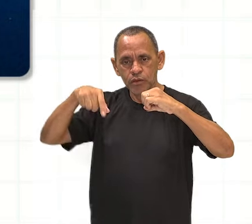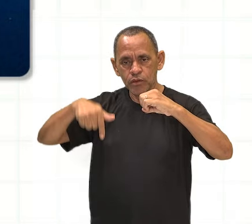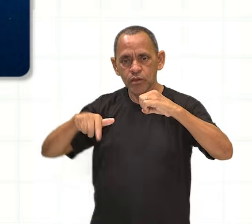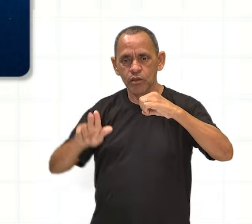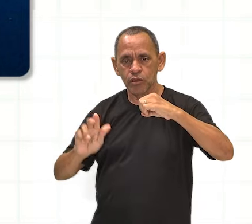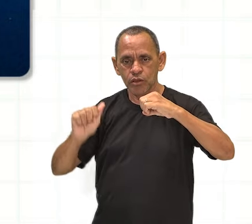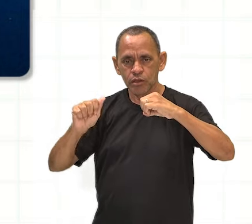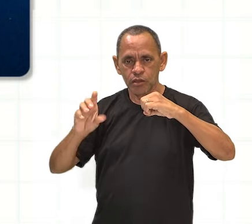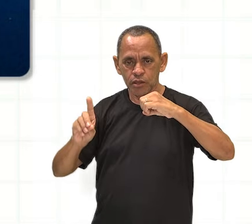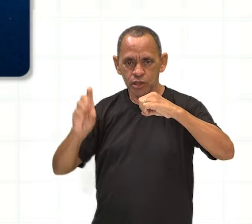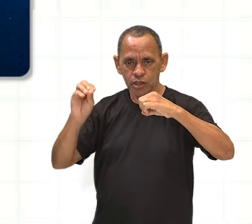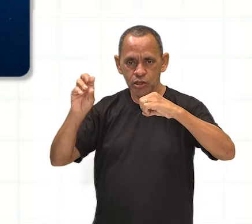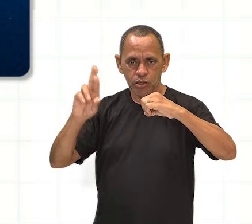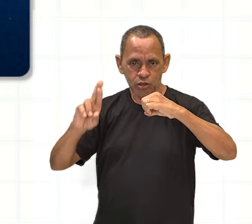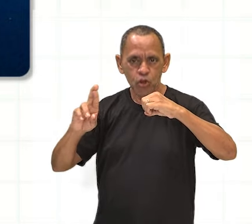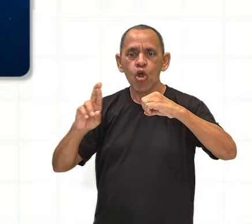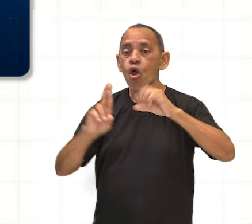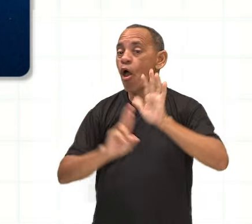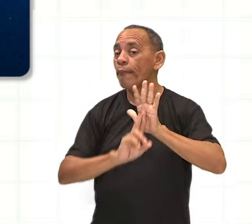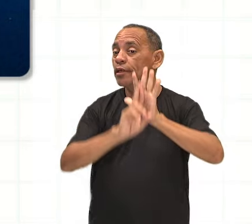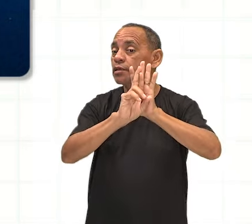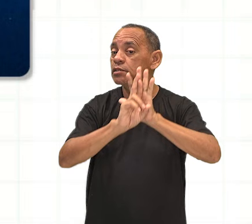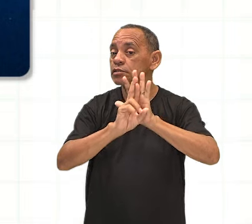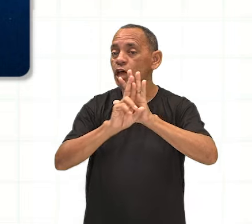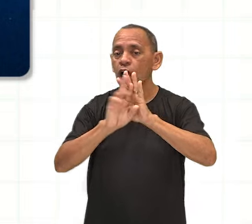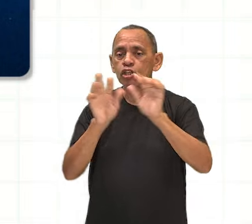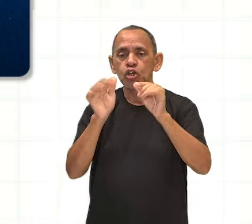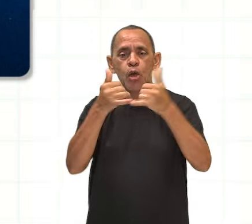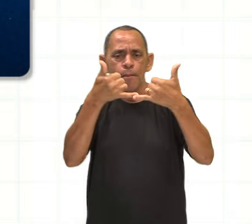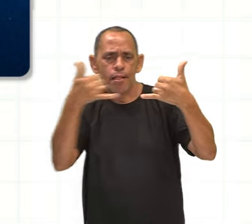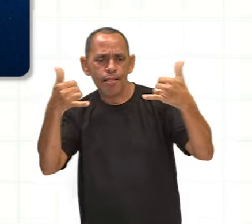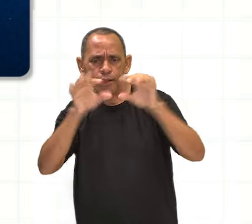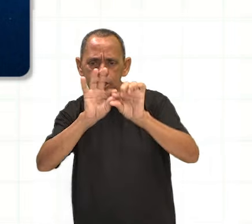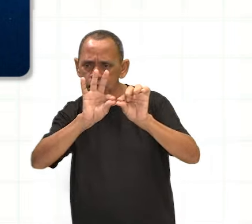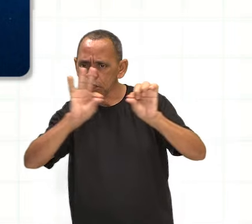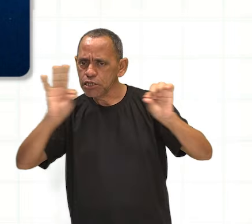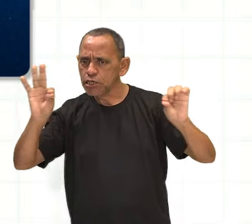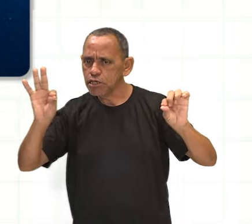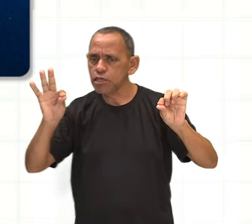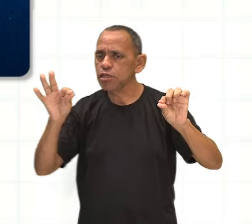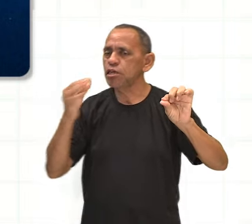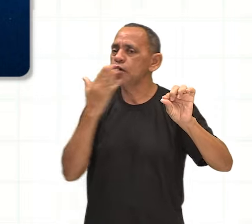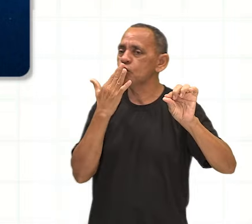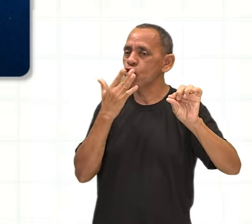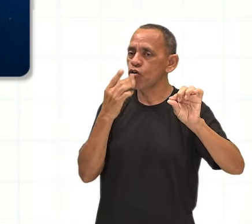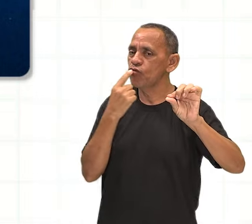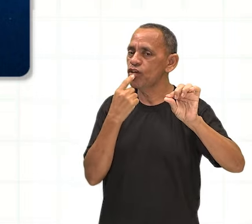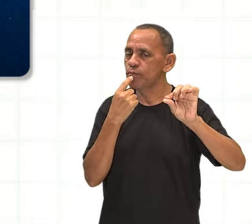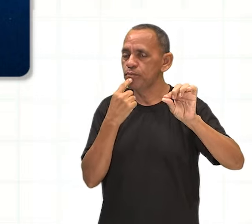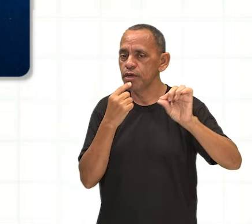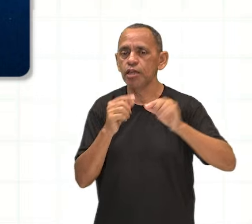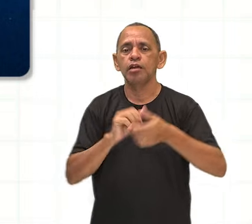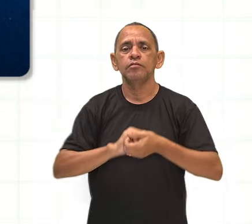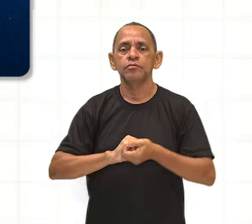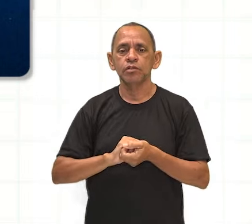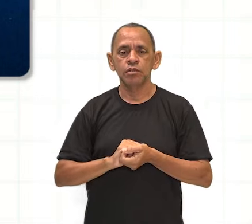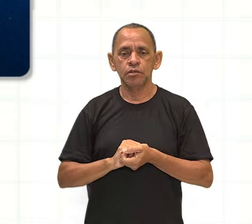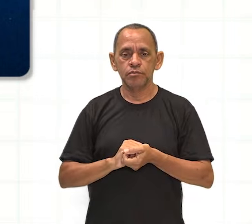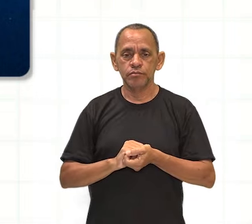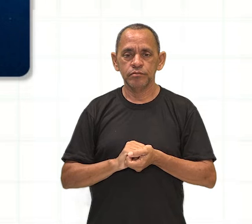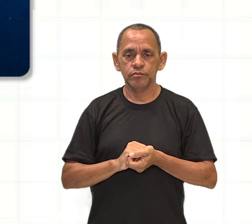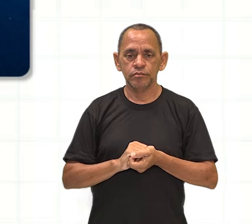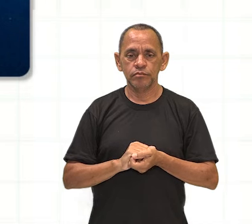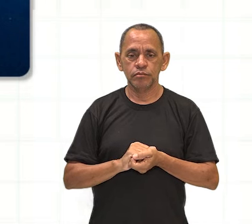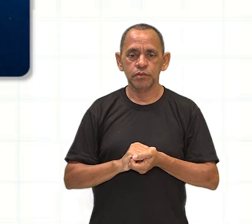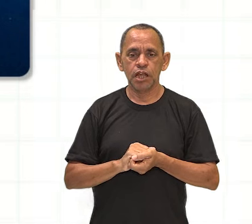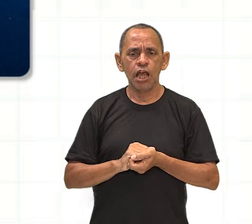onde passa a linha do Equador. Mas você observa que está dizendo aí, olha, zona de convergência